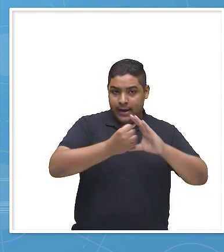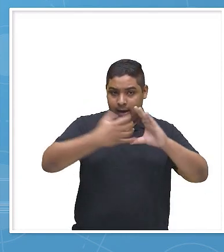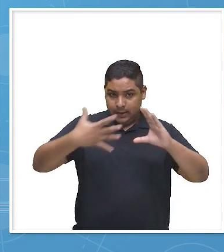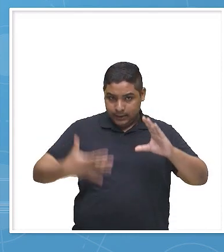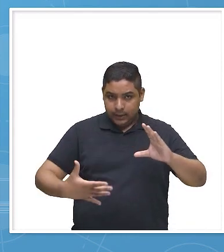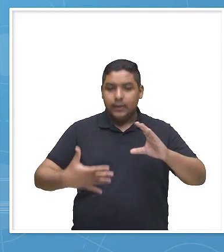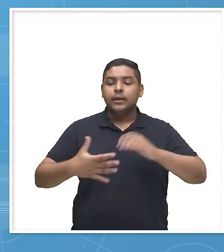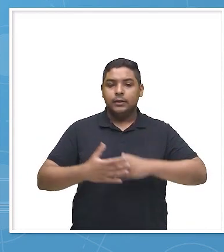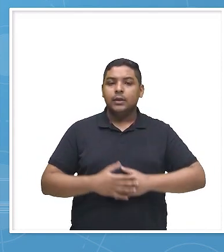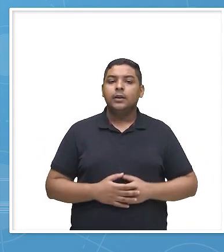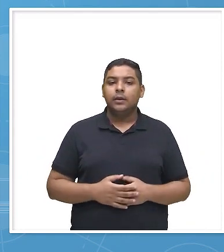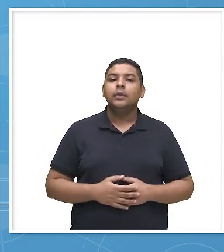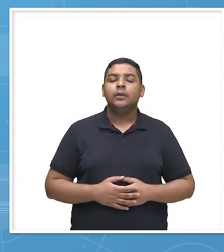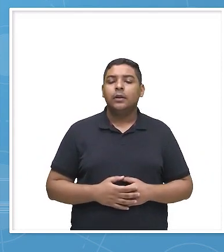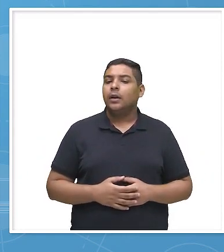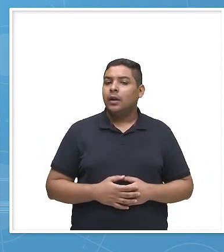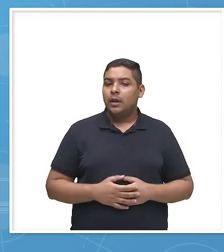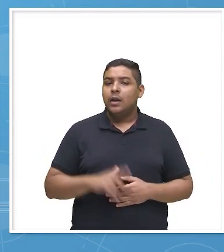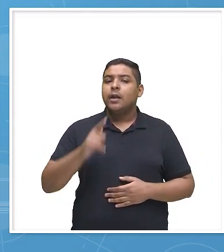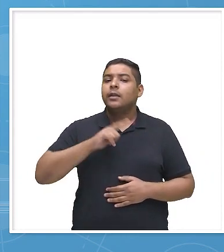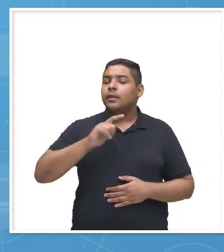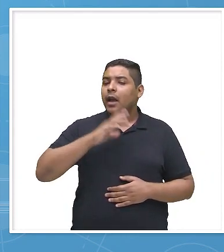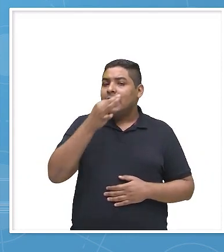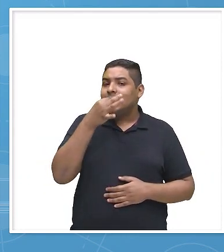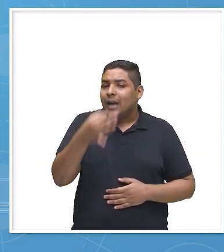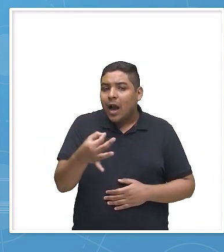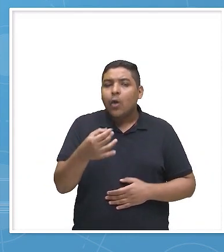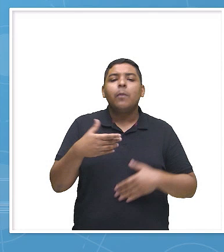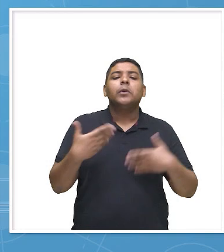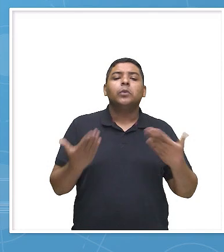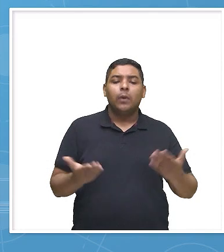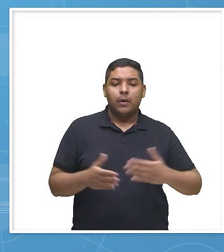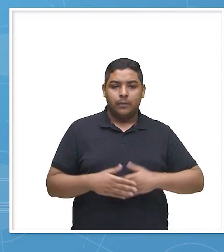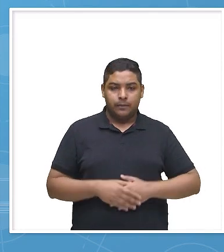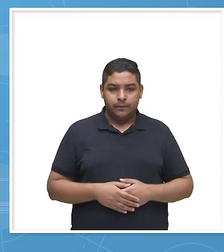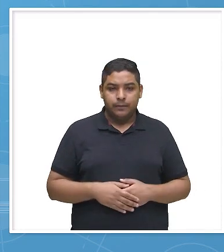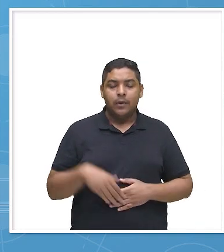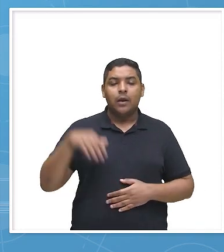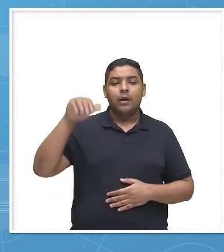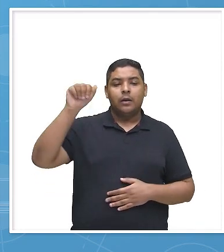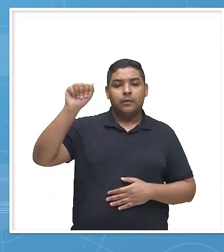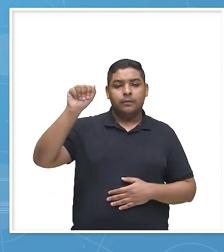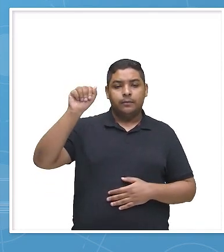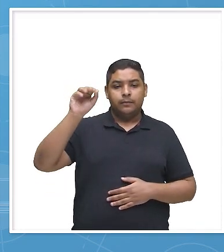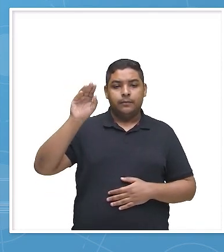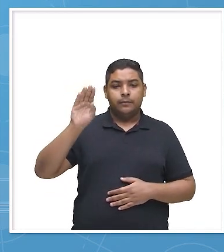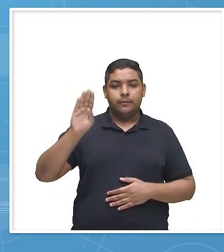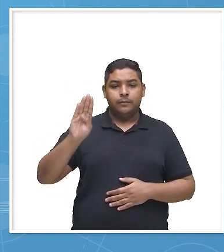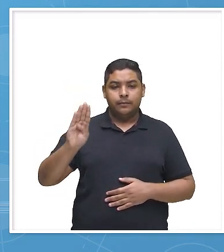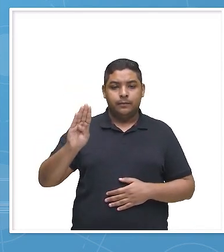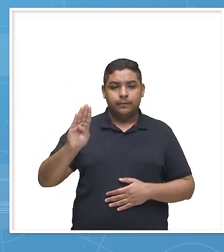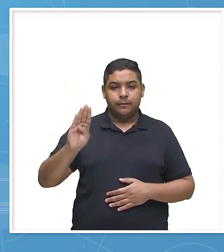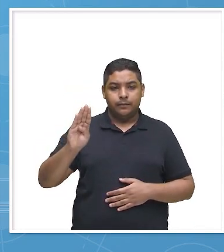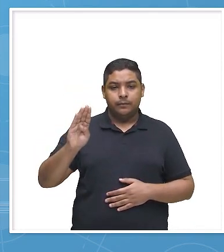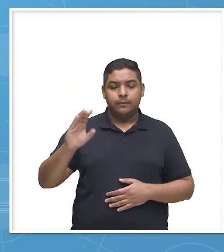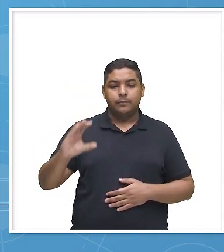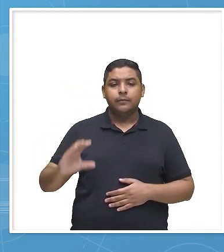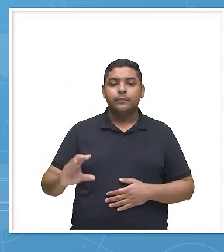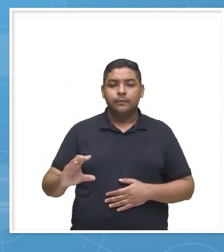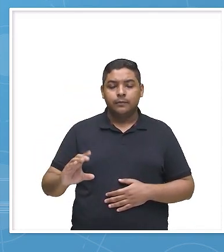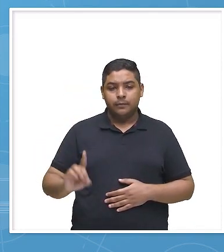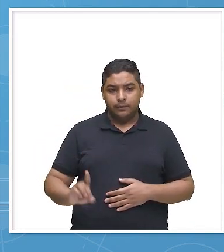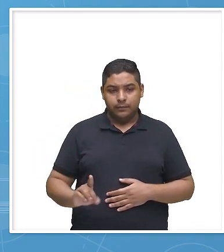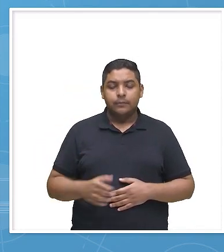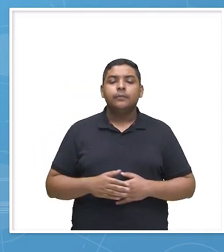pela defesa do seguinte argumento. Aqui eu vou dar mais questões para vocês, alternativa para vocês lerem,